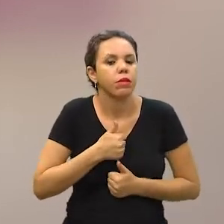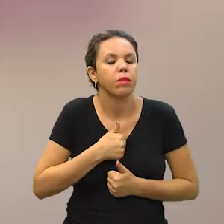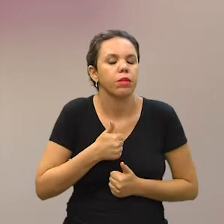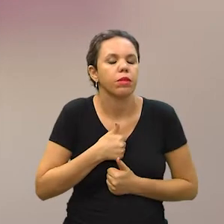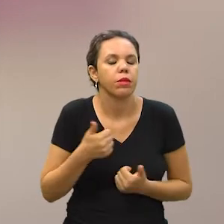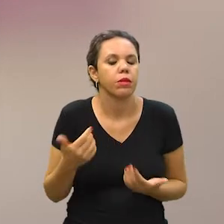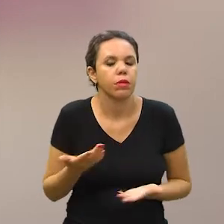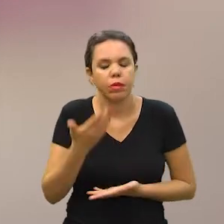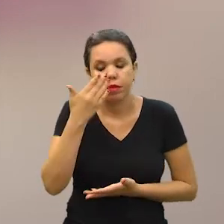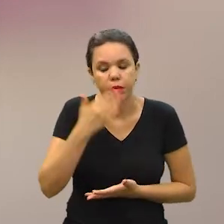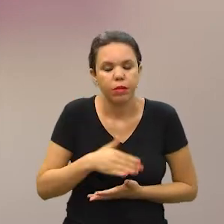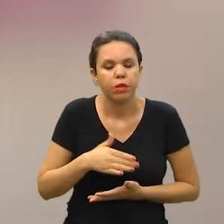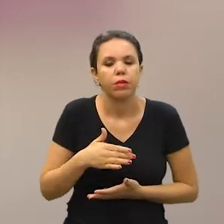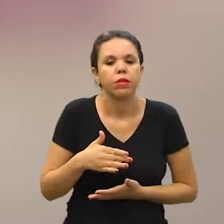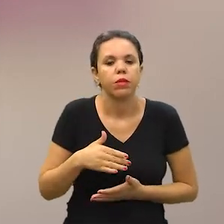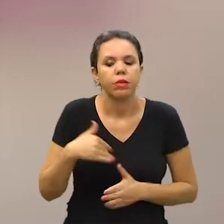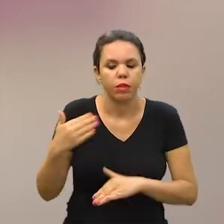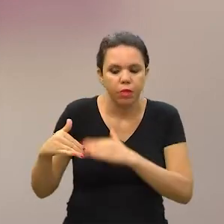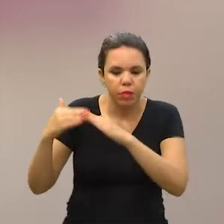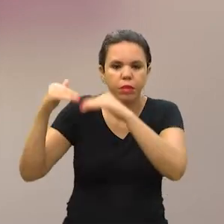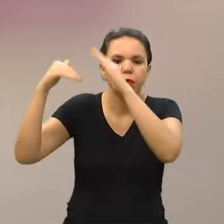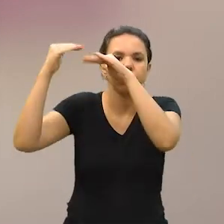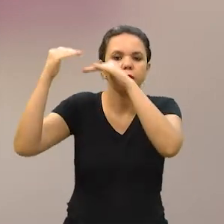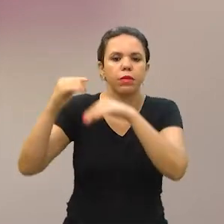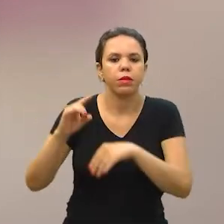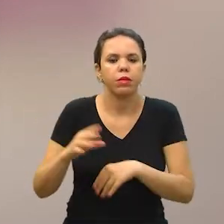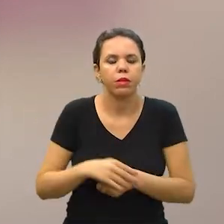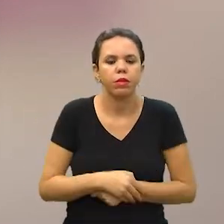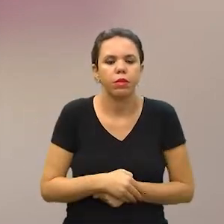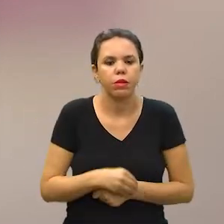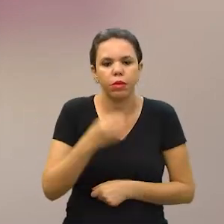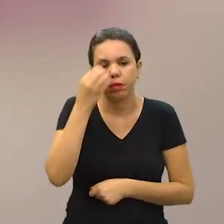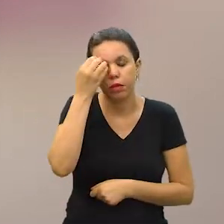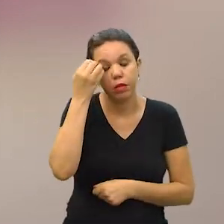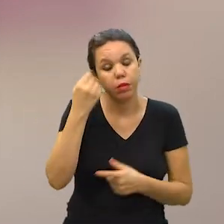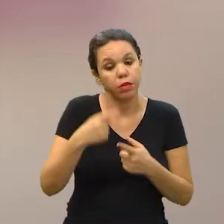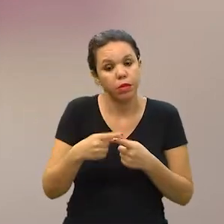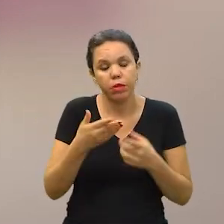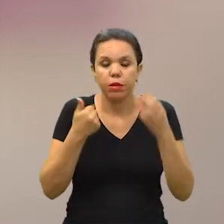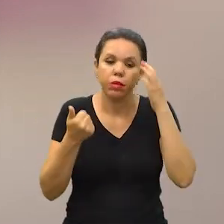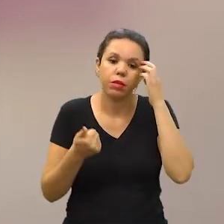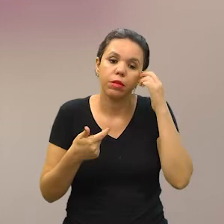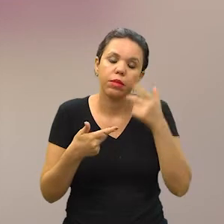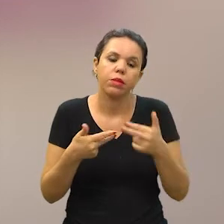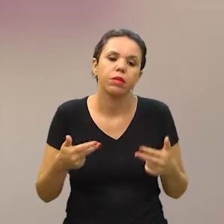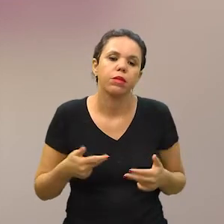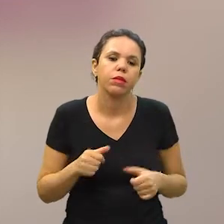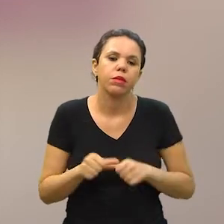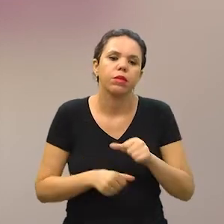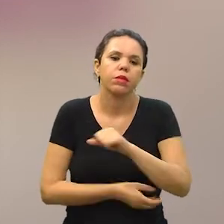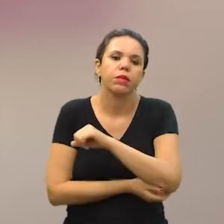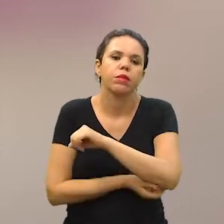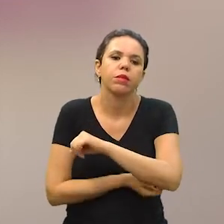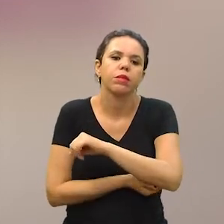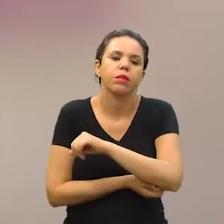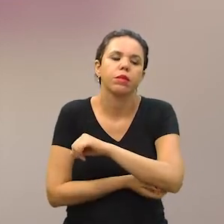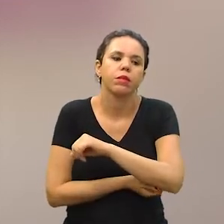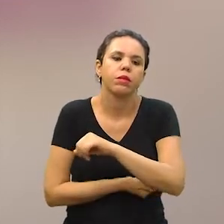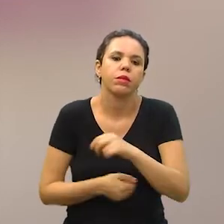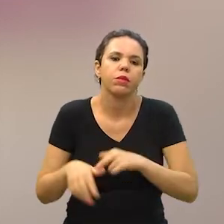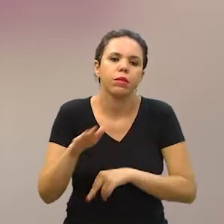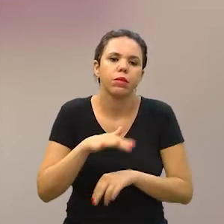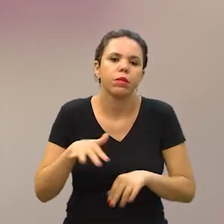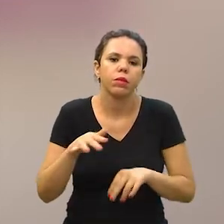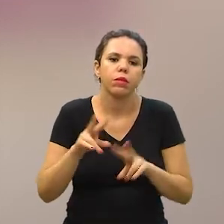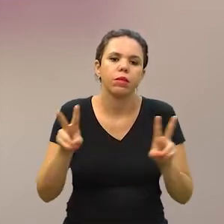né? O quanto que essa criança vai numa progressão só crescente, né? Porque ela vai melhorando tanta coisa e muda, na verdade, todos os